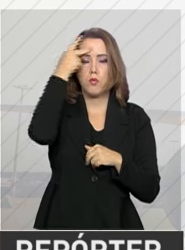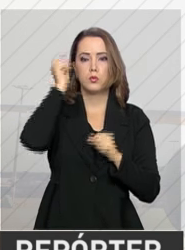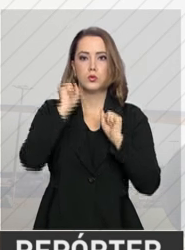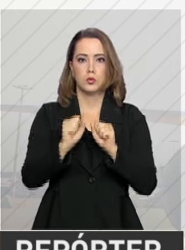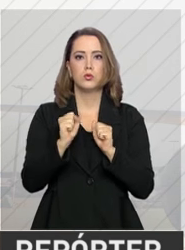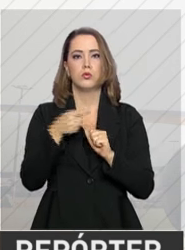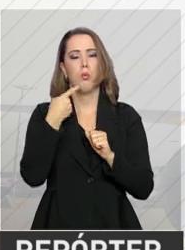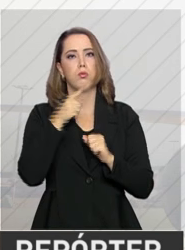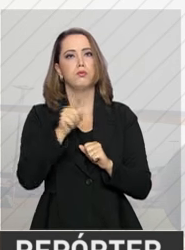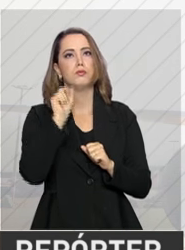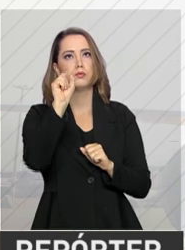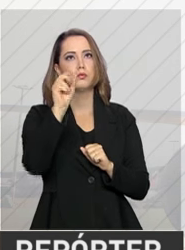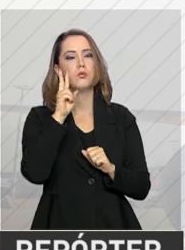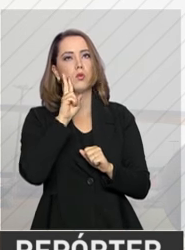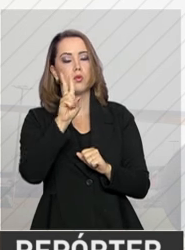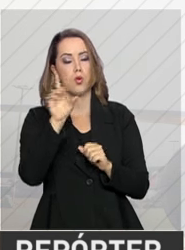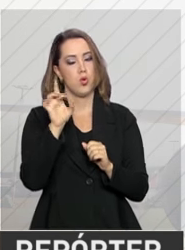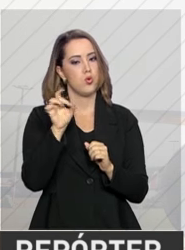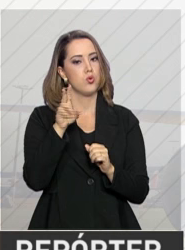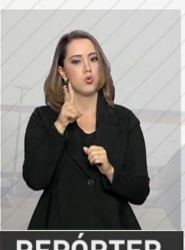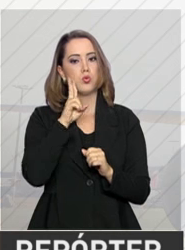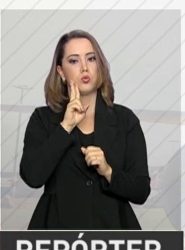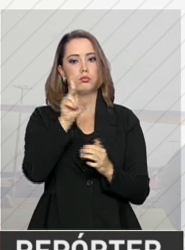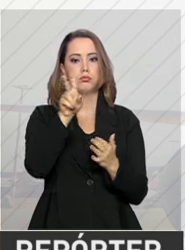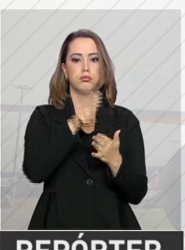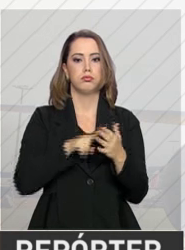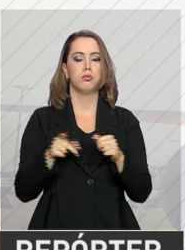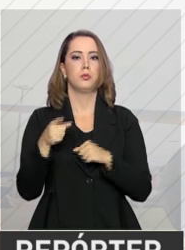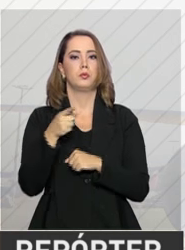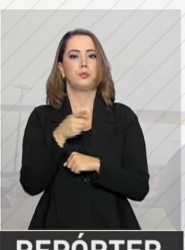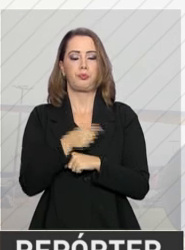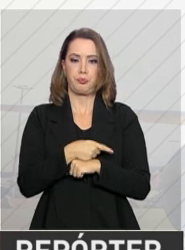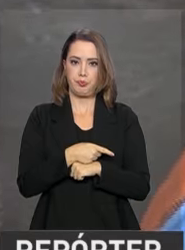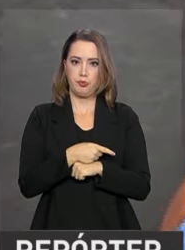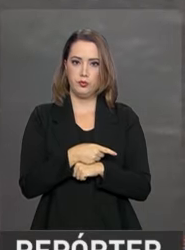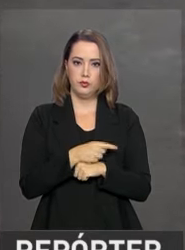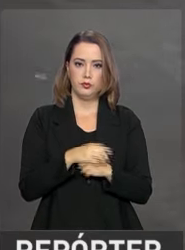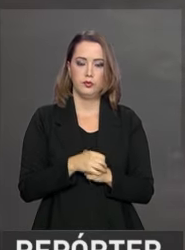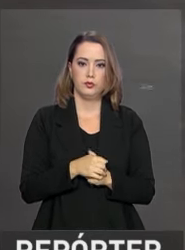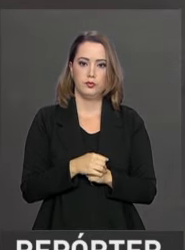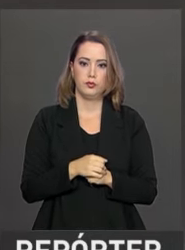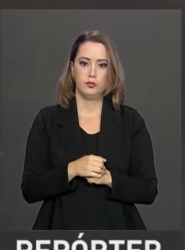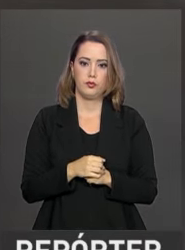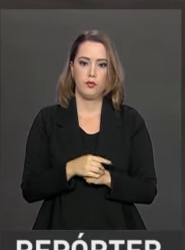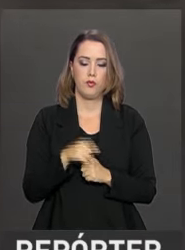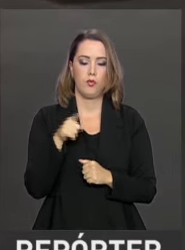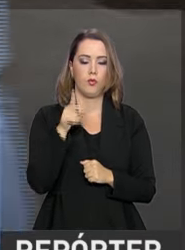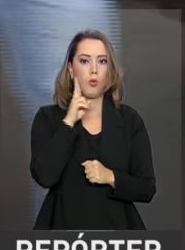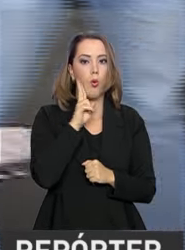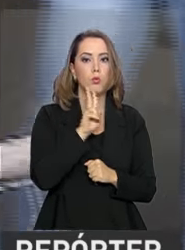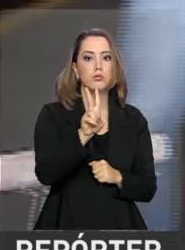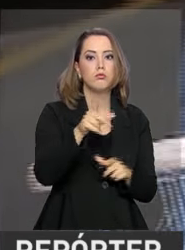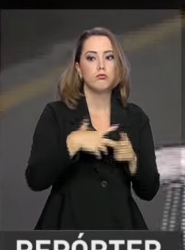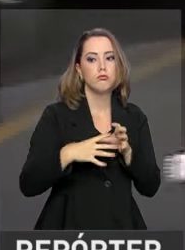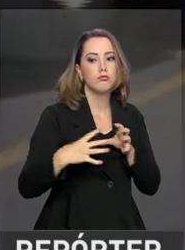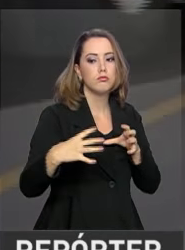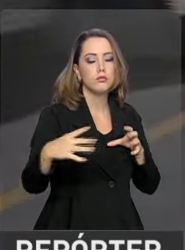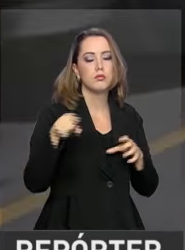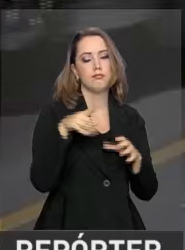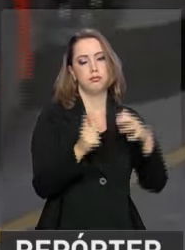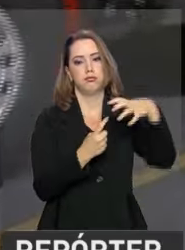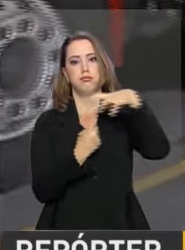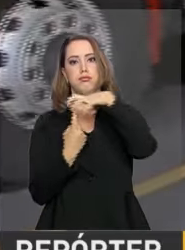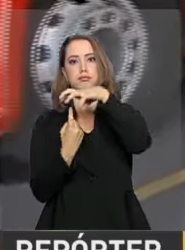prática basta preencher a ficha de notificação pelo site do cenipa olha só o tamanho desse balão ele foi